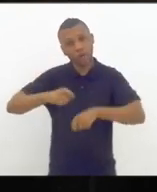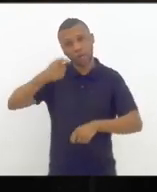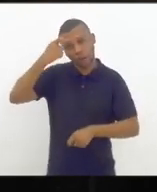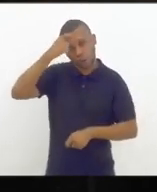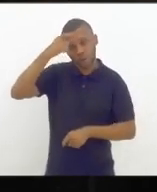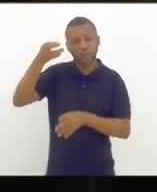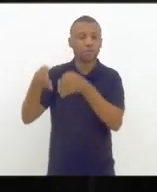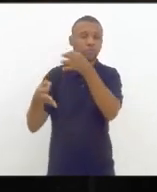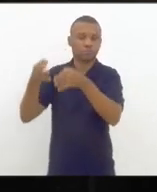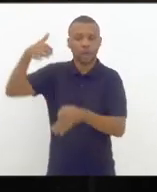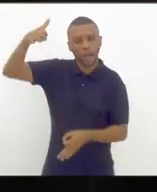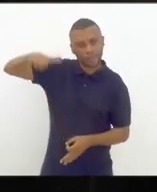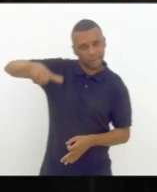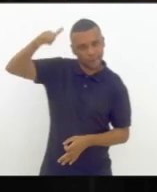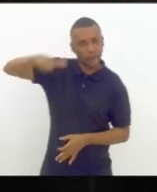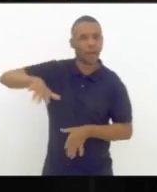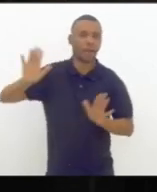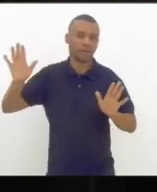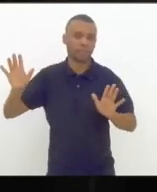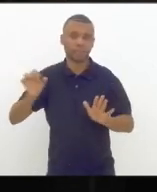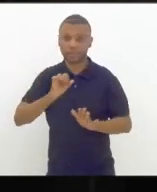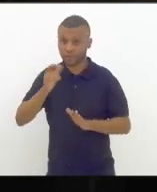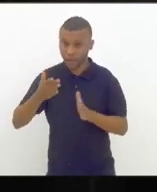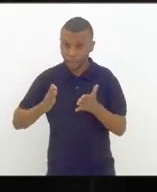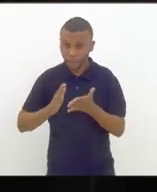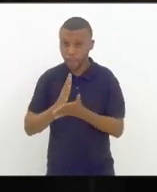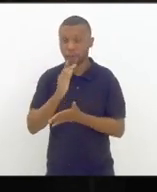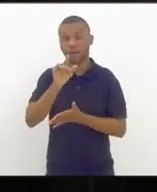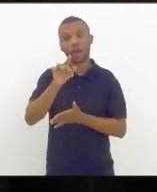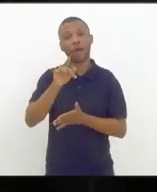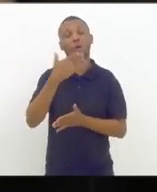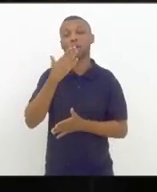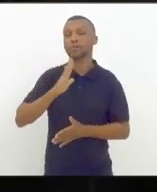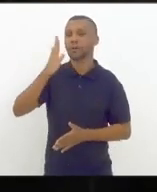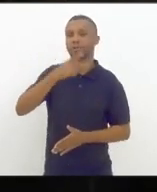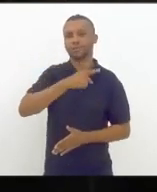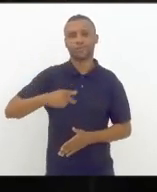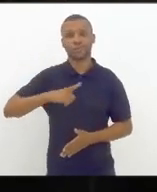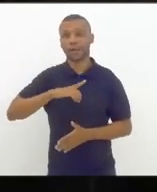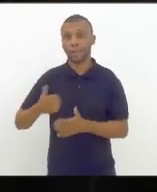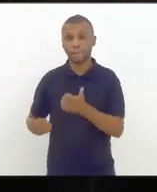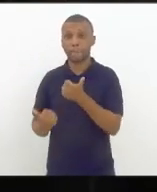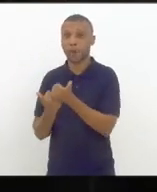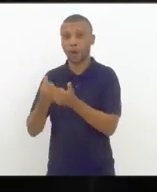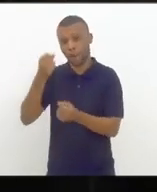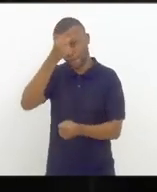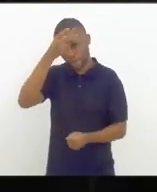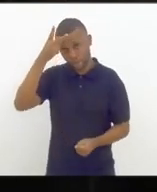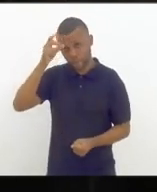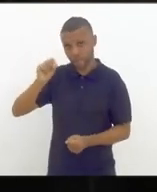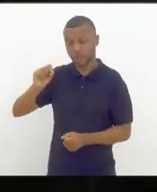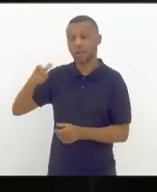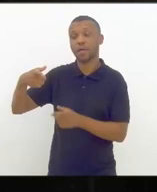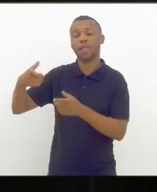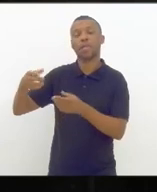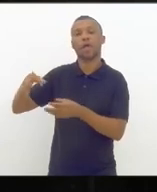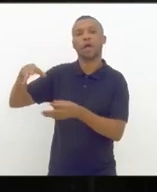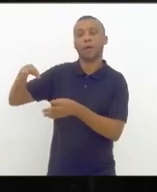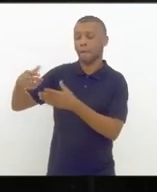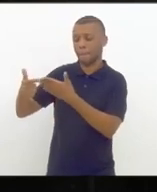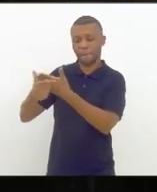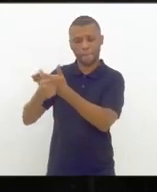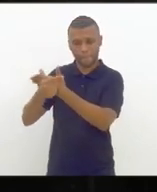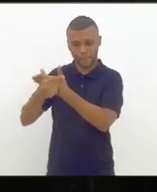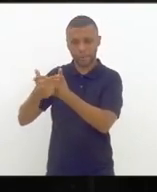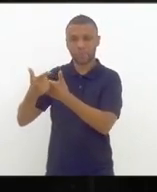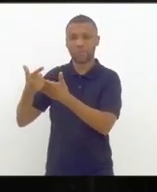apoiar um candidato a Presidente da República é que tem como Seu principal apoiador um prefeito que rasgou em meu pedaço do plano de cargo